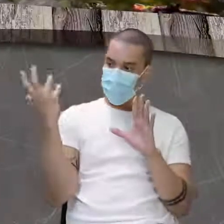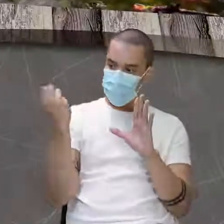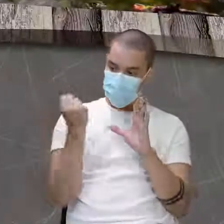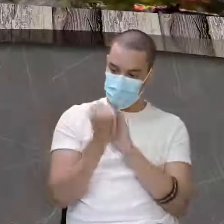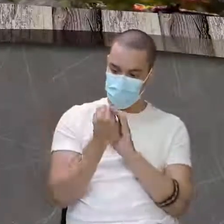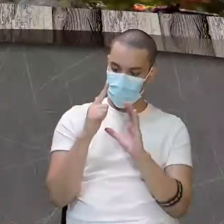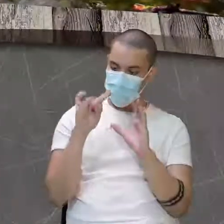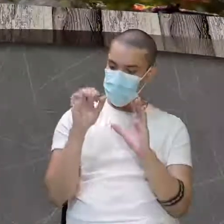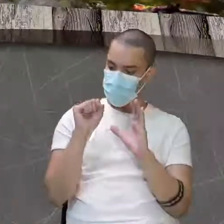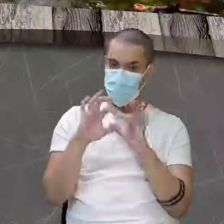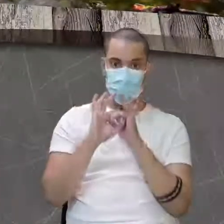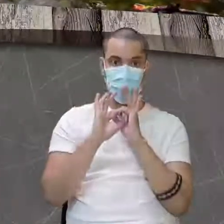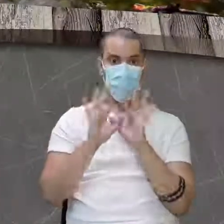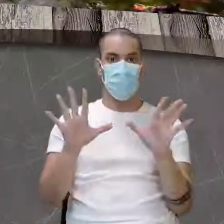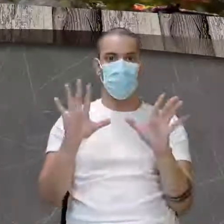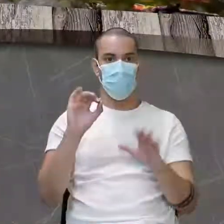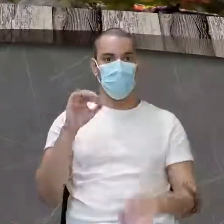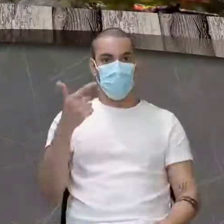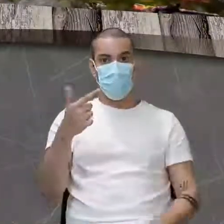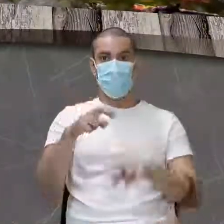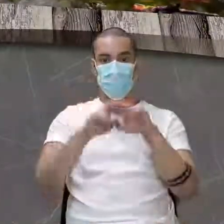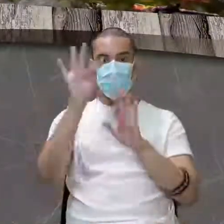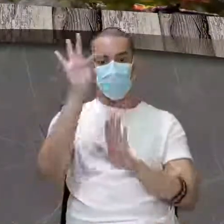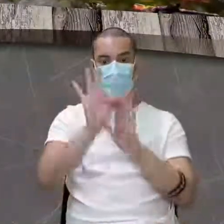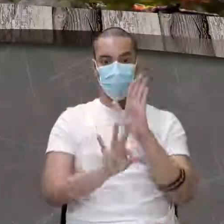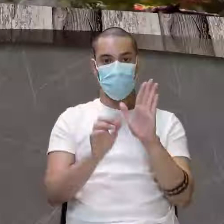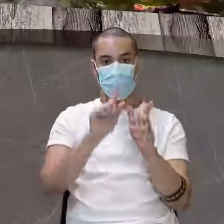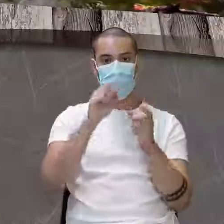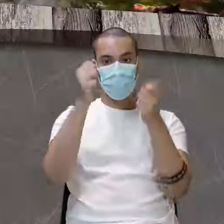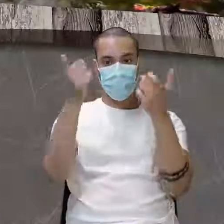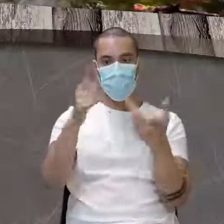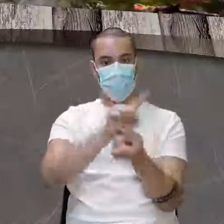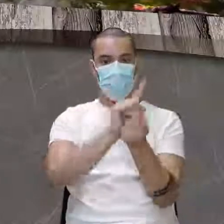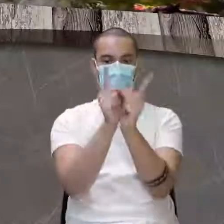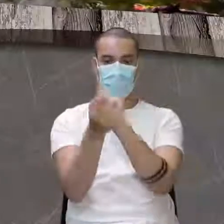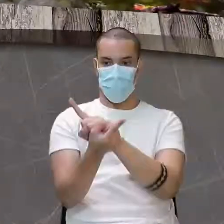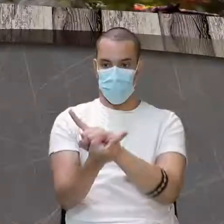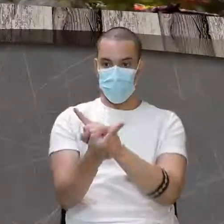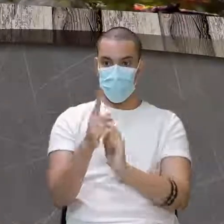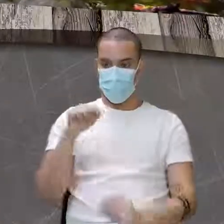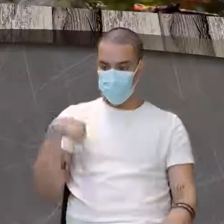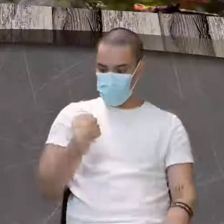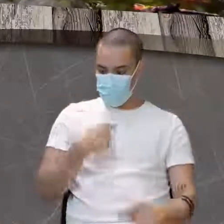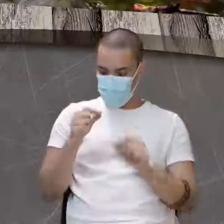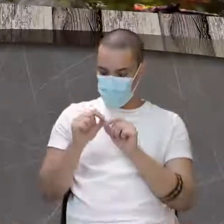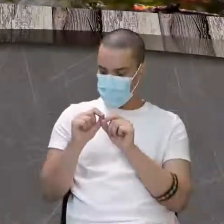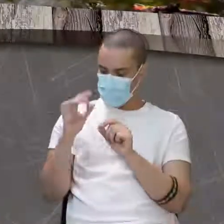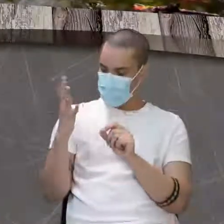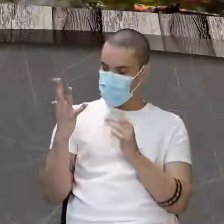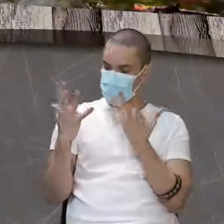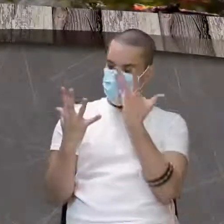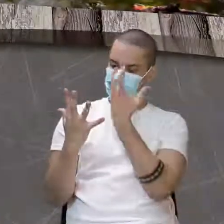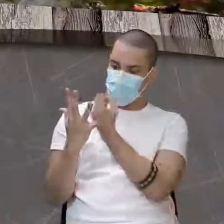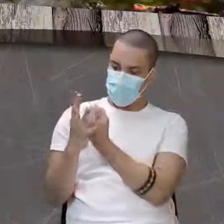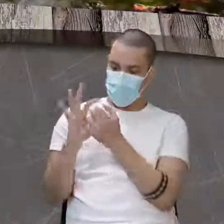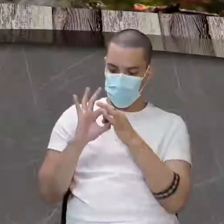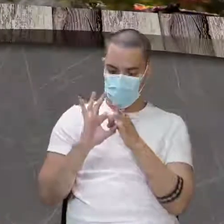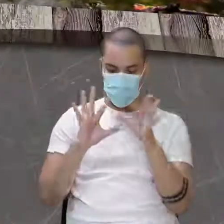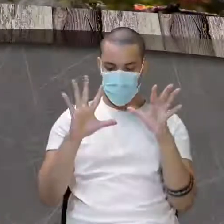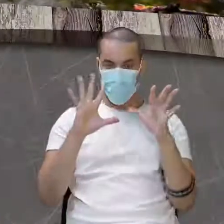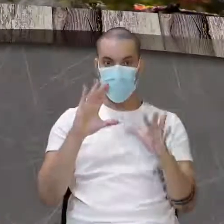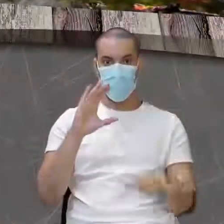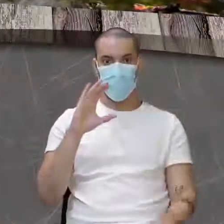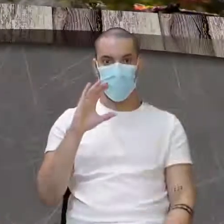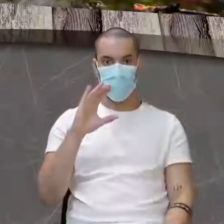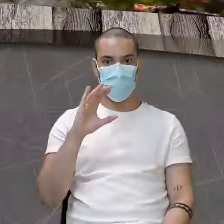gás carbônico e liberando oxigênio. Por isso que lá no texto está dizendo que é o contrário, né? Nós fazemos a absorção do oxigênio e liberamos o gás